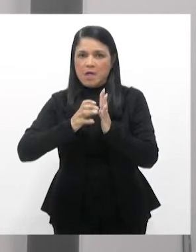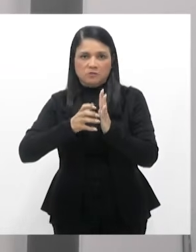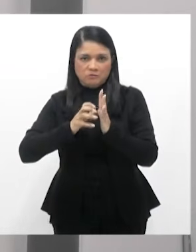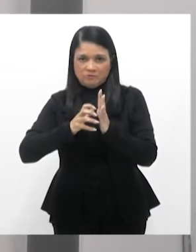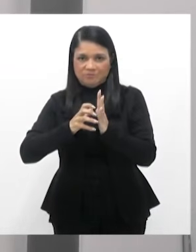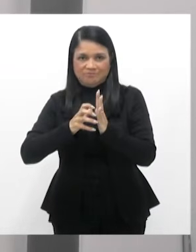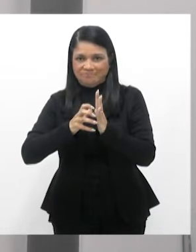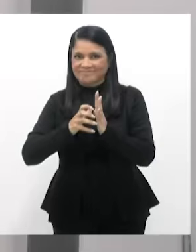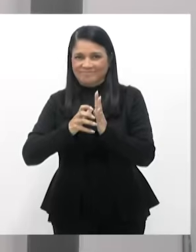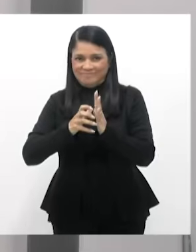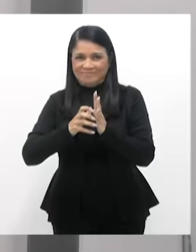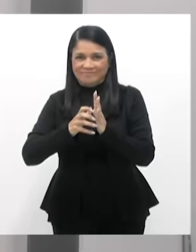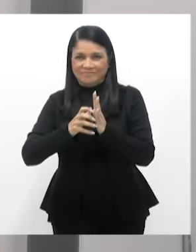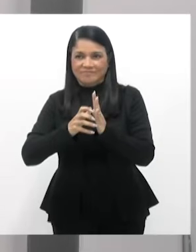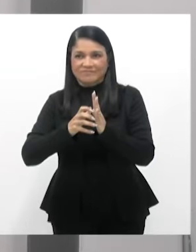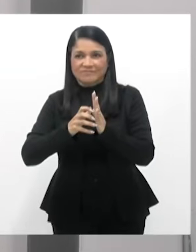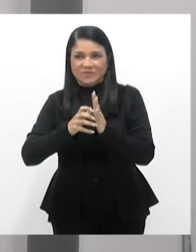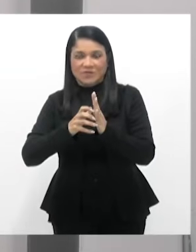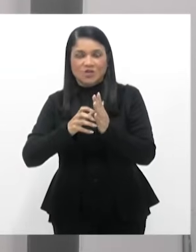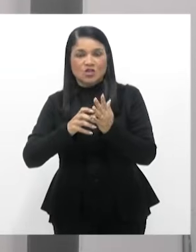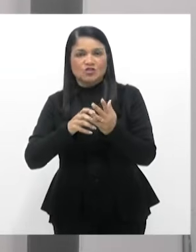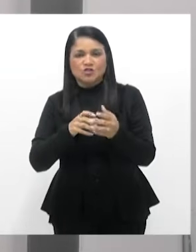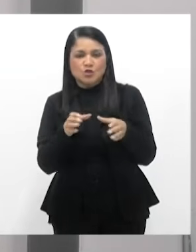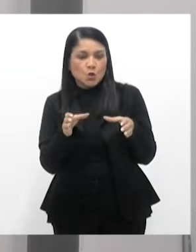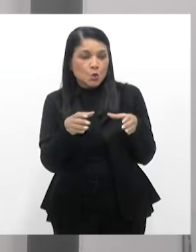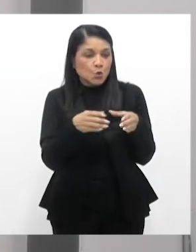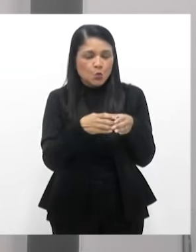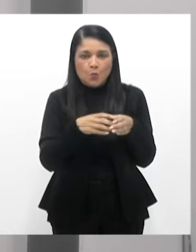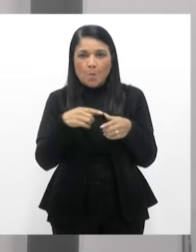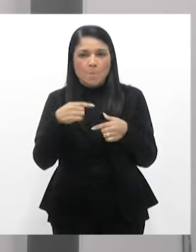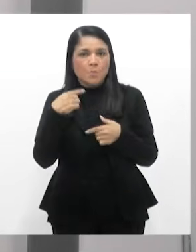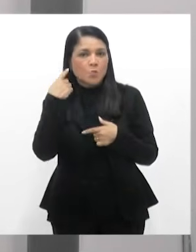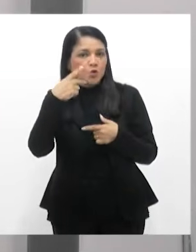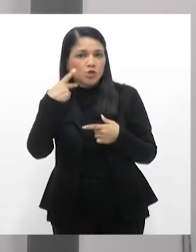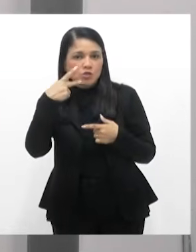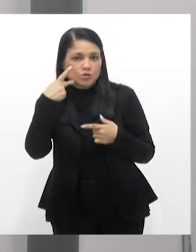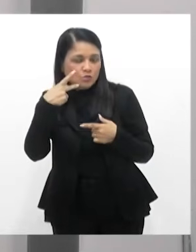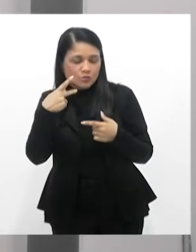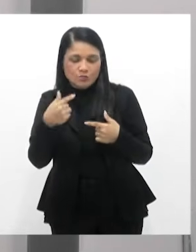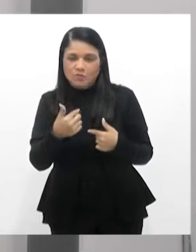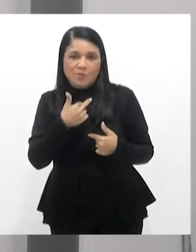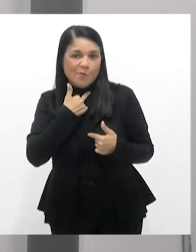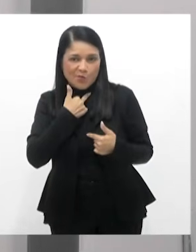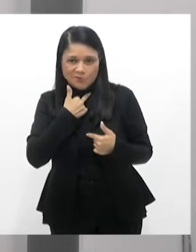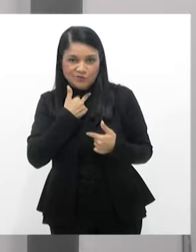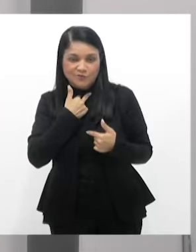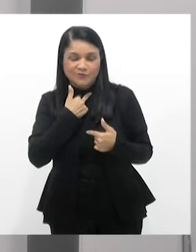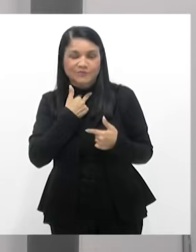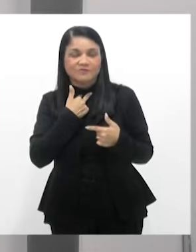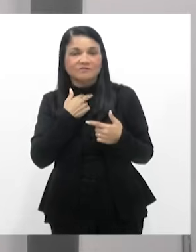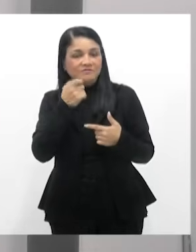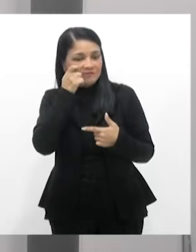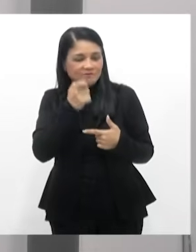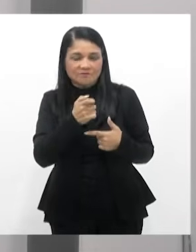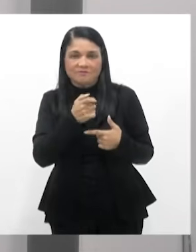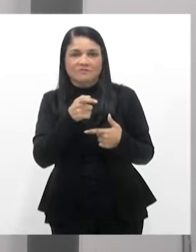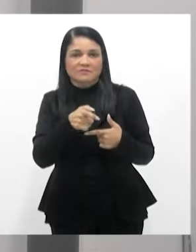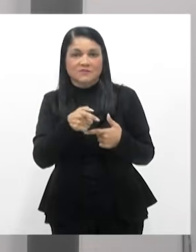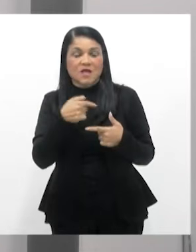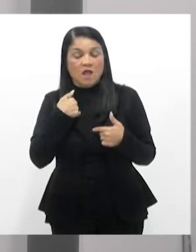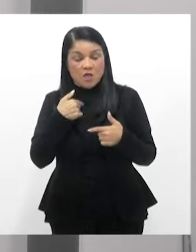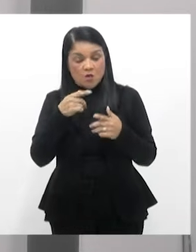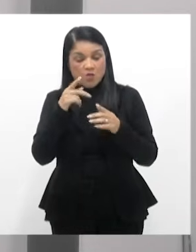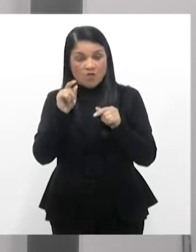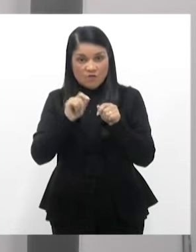interesses pontuais de grupos políticos. O total interesse, e aí fiz com muita atenção